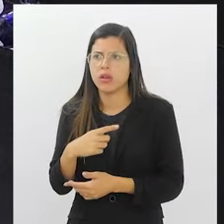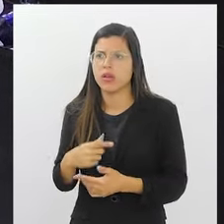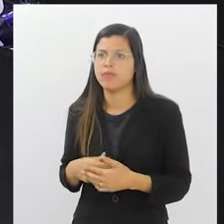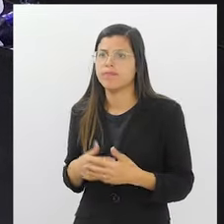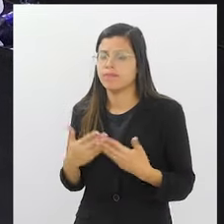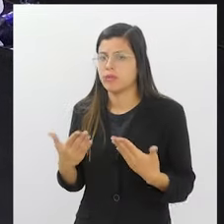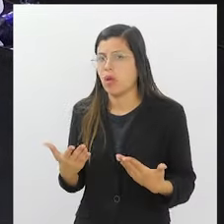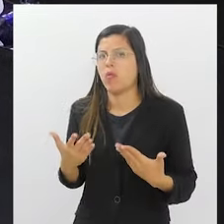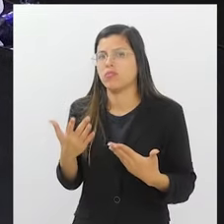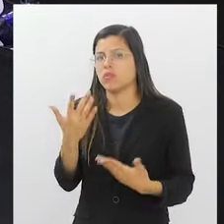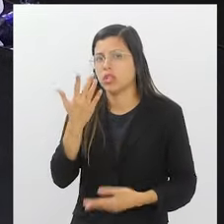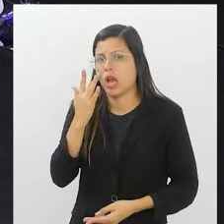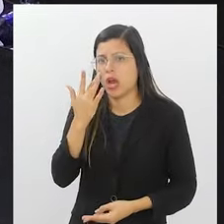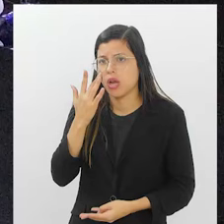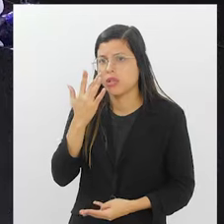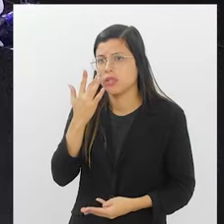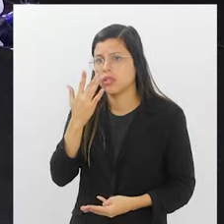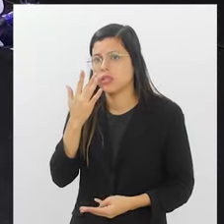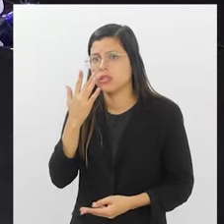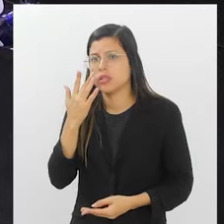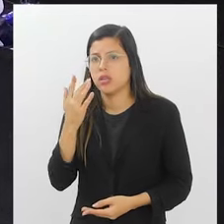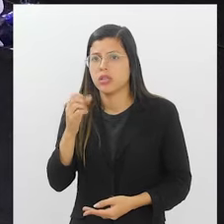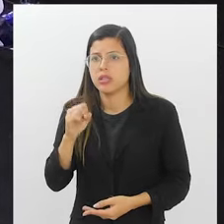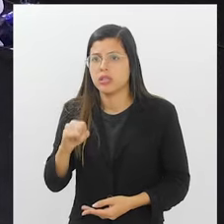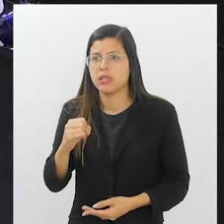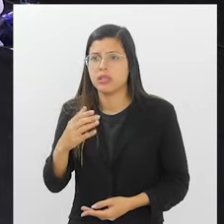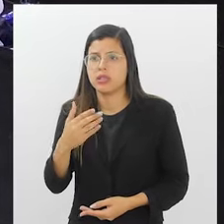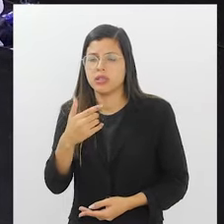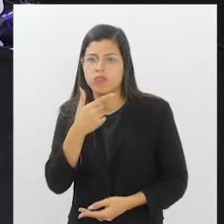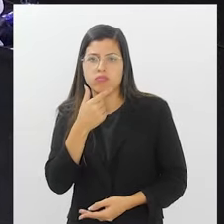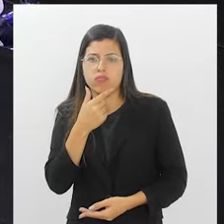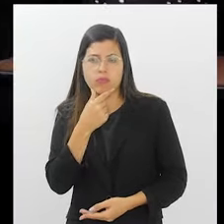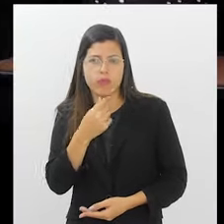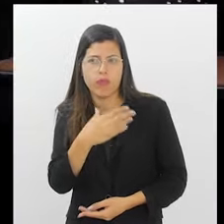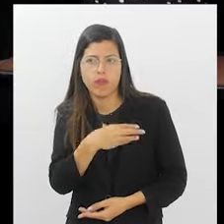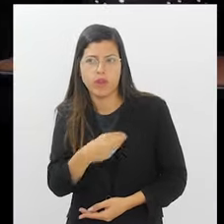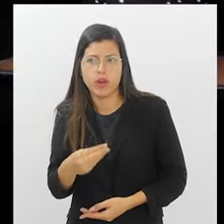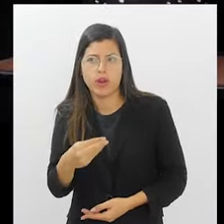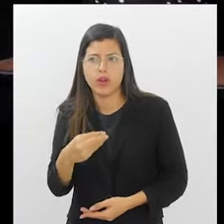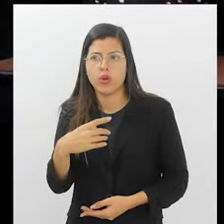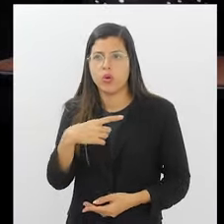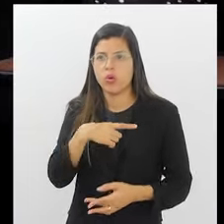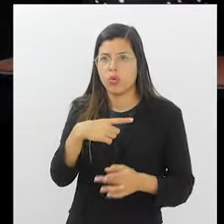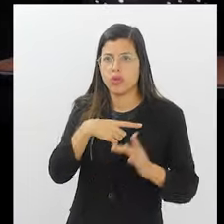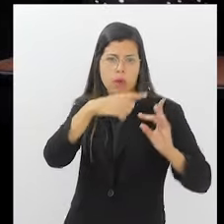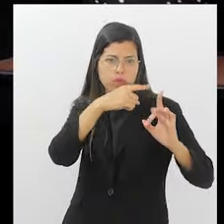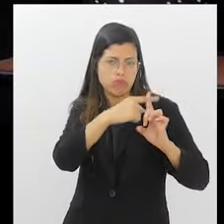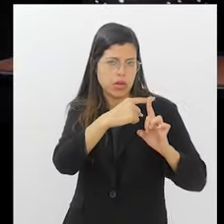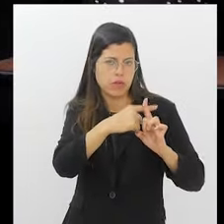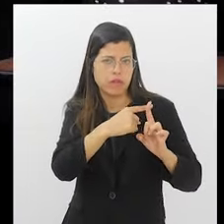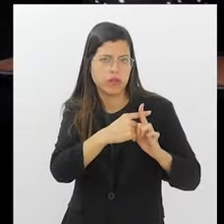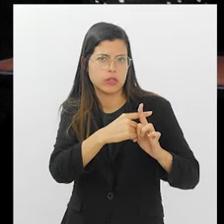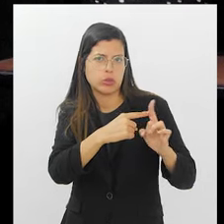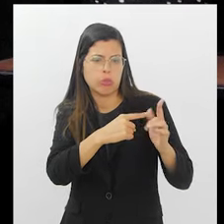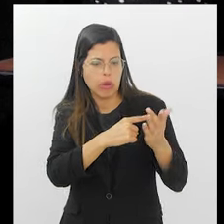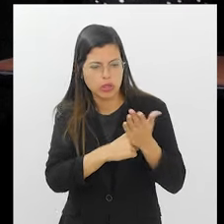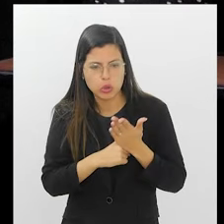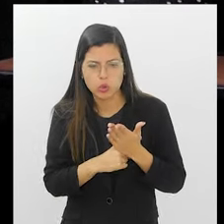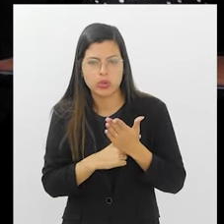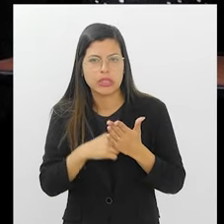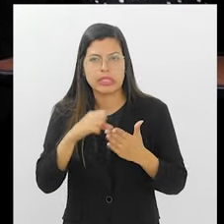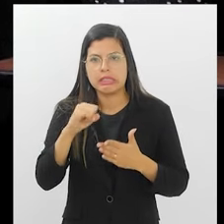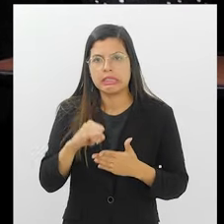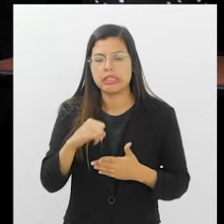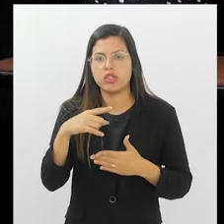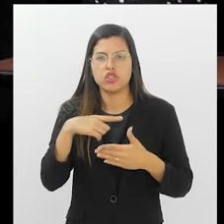tem sempre, vai ter. Então, provavelmente, né? Às vezes, é claro, se o meu filho pode ter determinado benefício se ele for diagnosticado com isso,